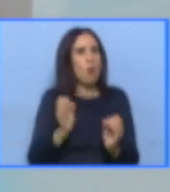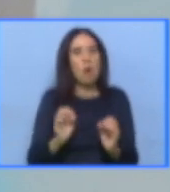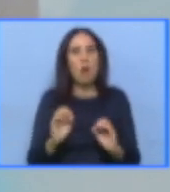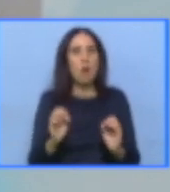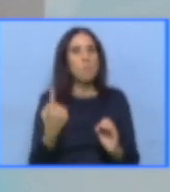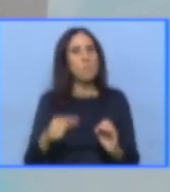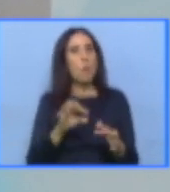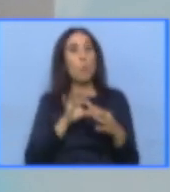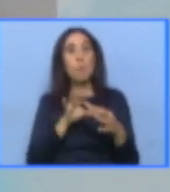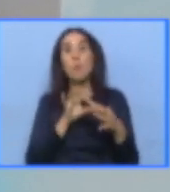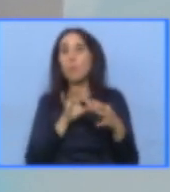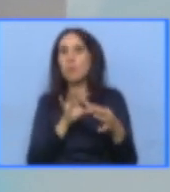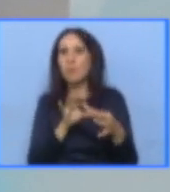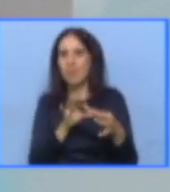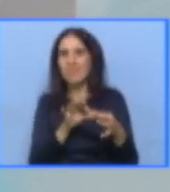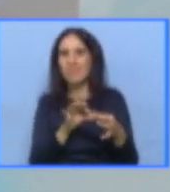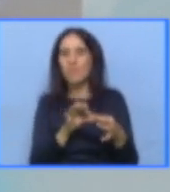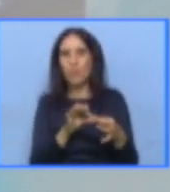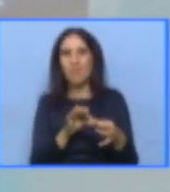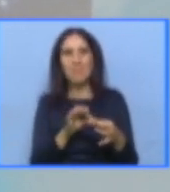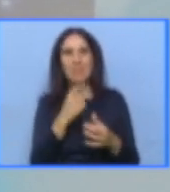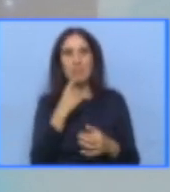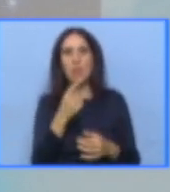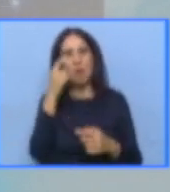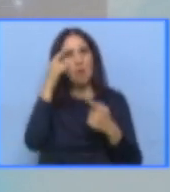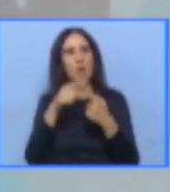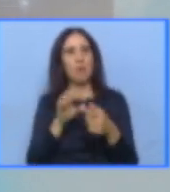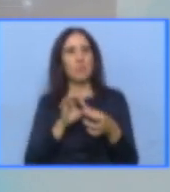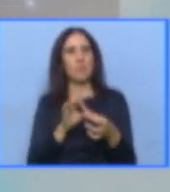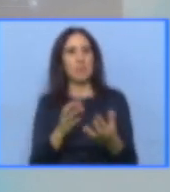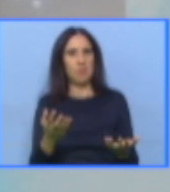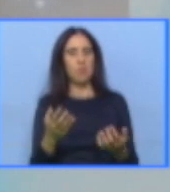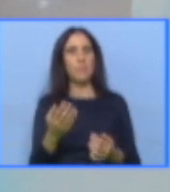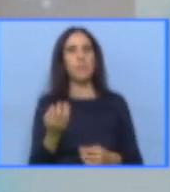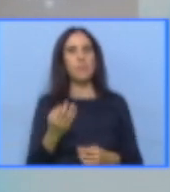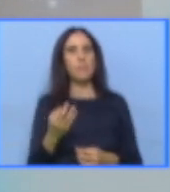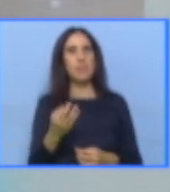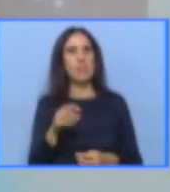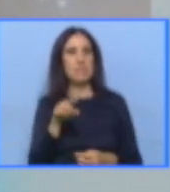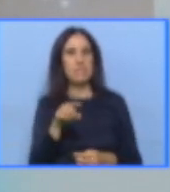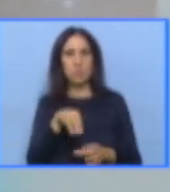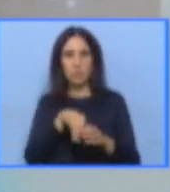a colaborar. E, eles estão no espírito de colaboração. E então foi